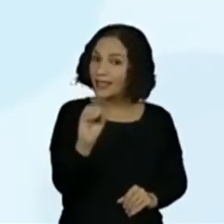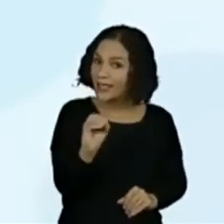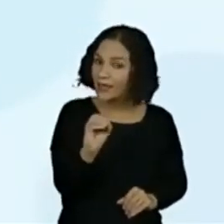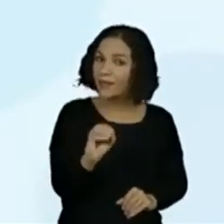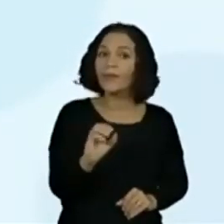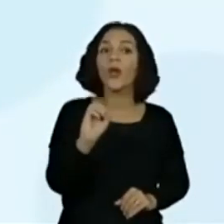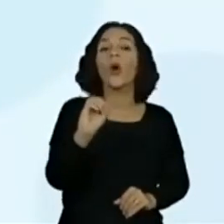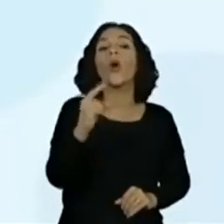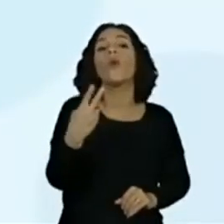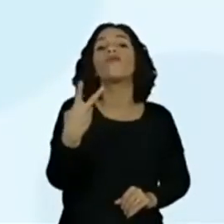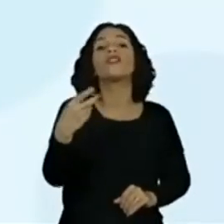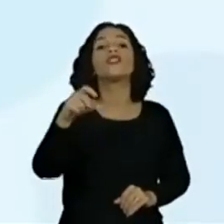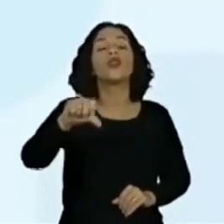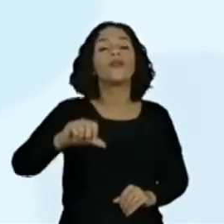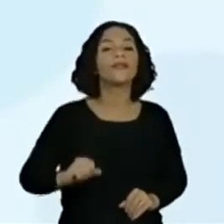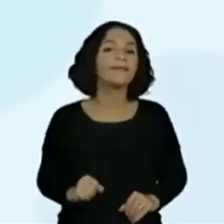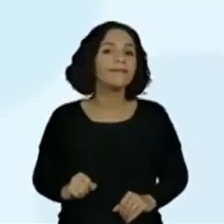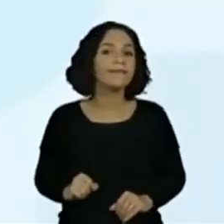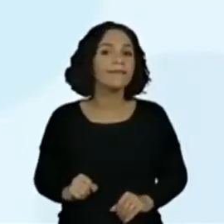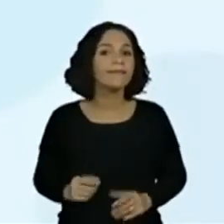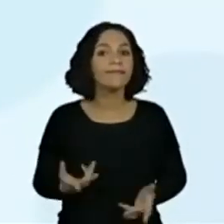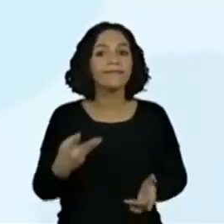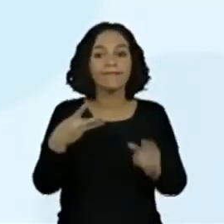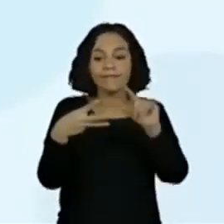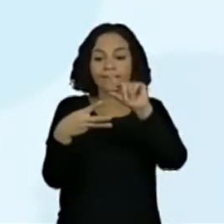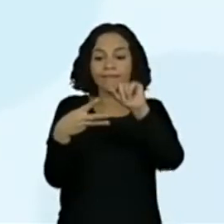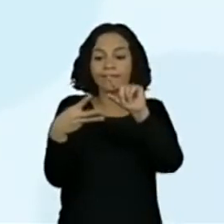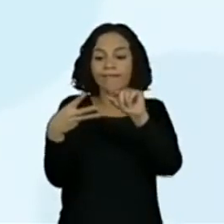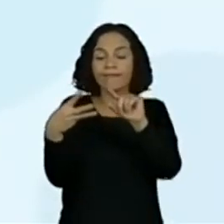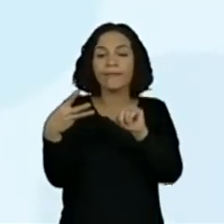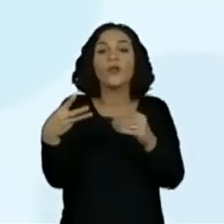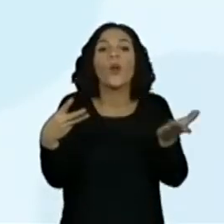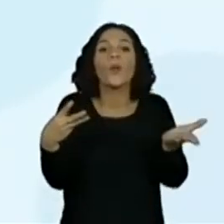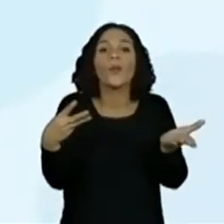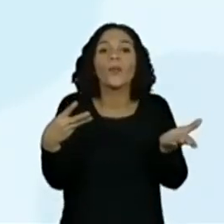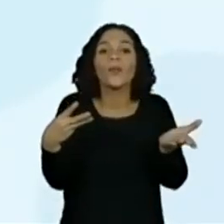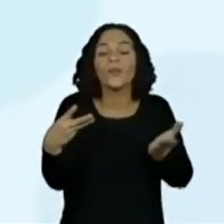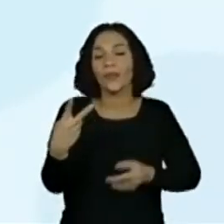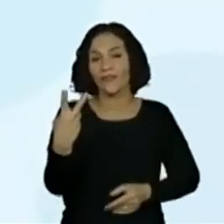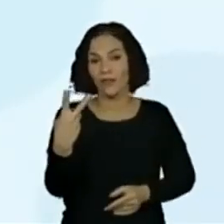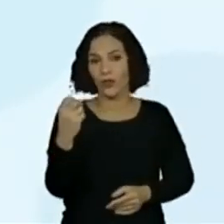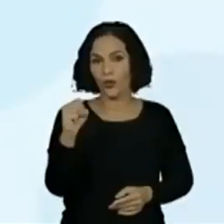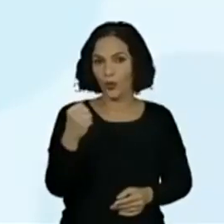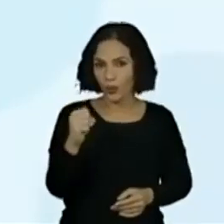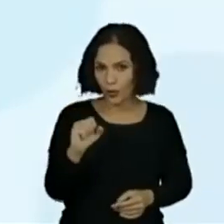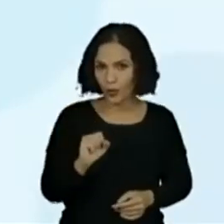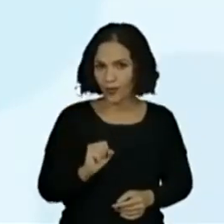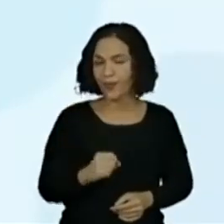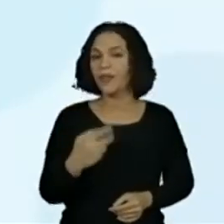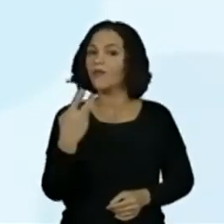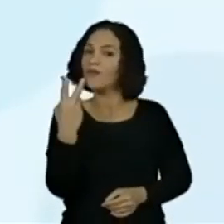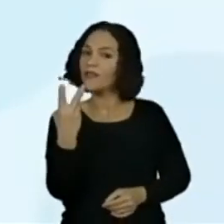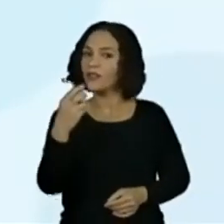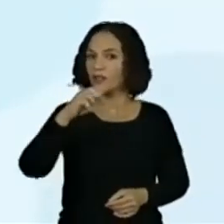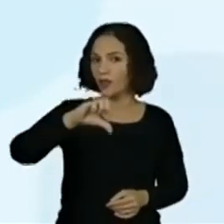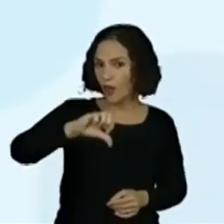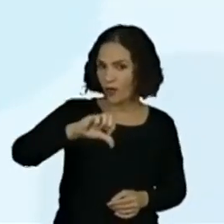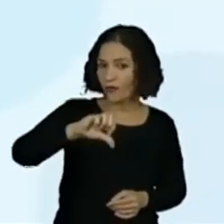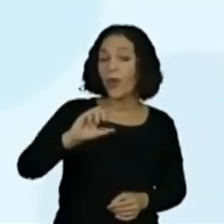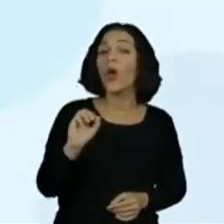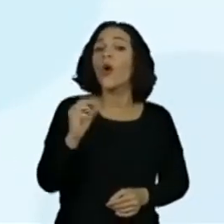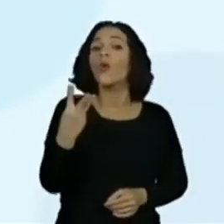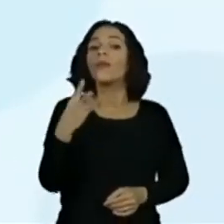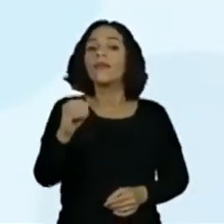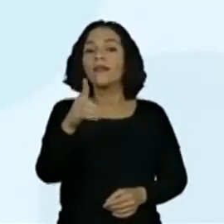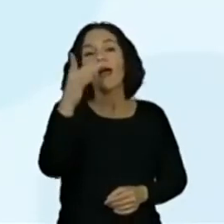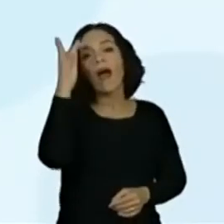ou 29 lápis ou 30 lápis? 28, 29 ou 30?